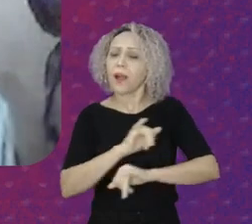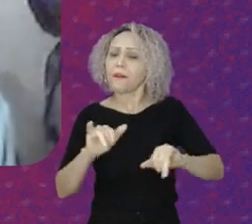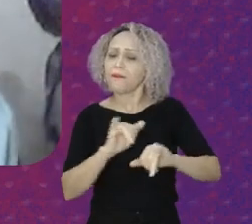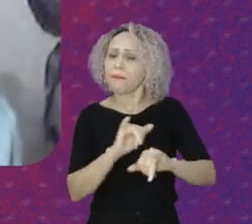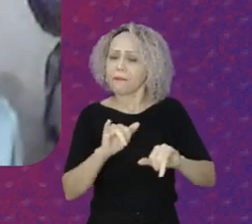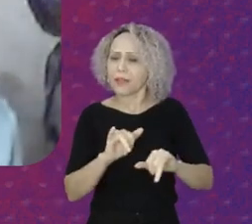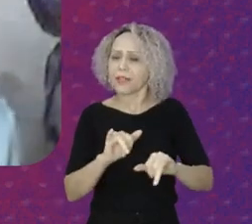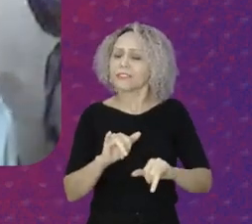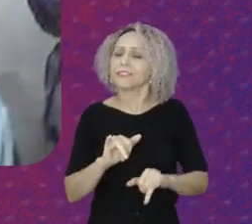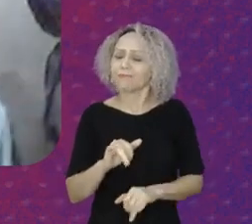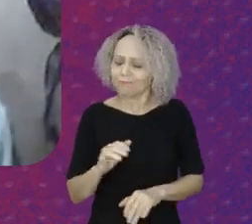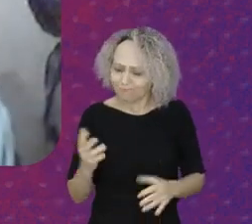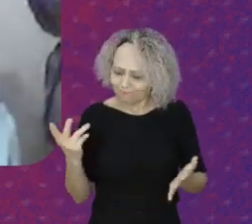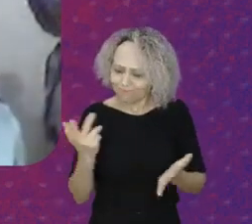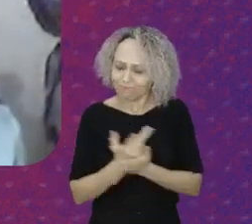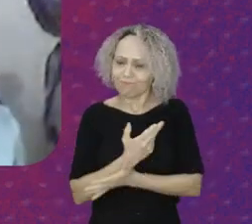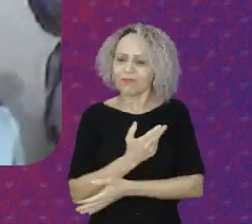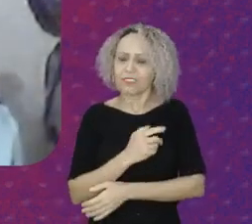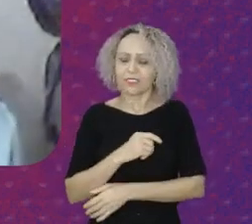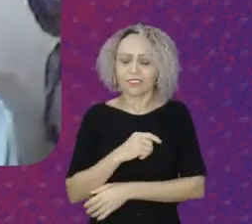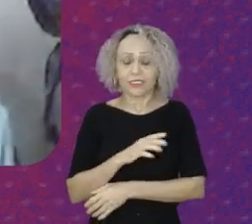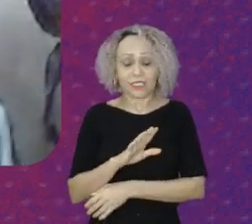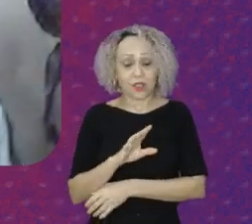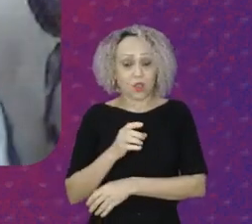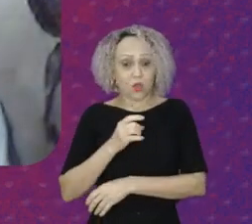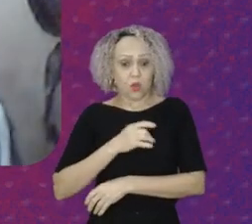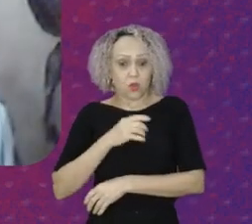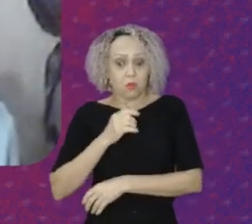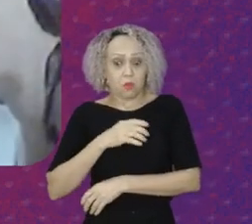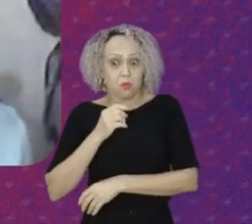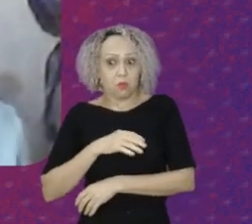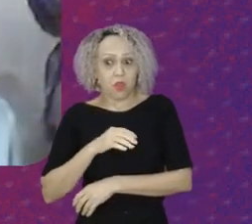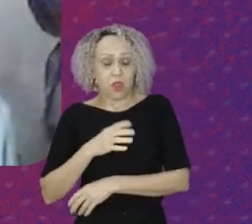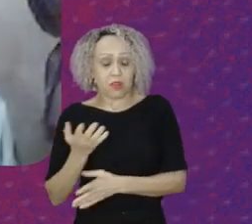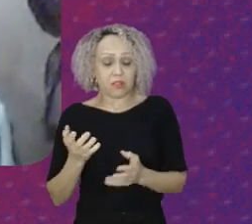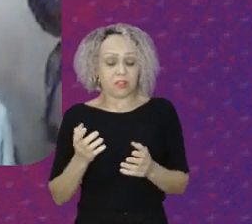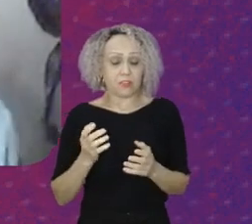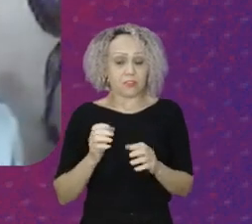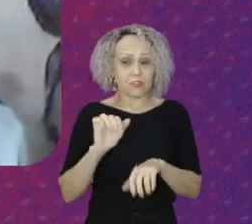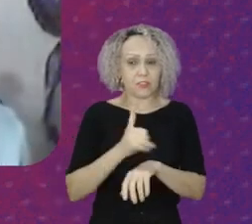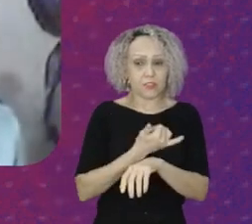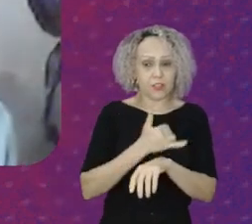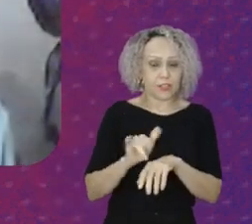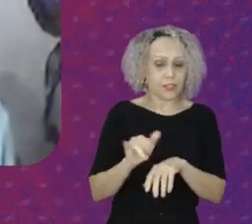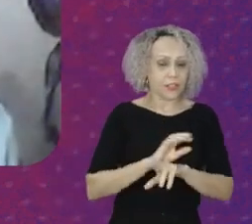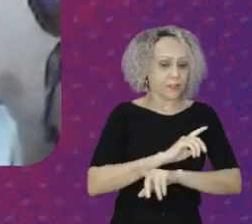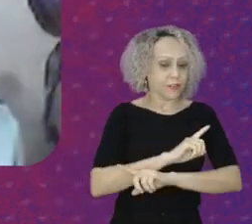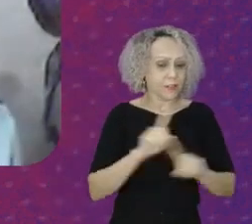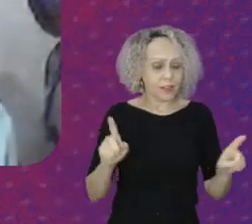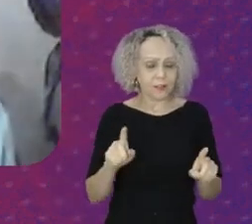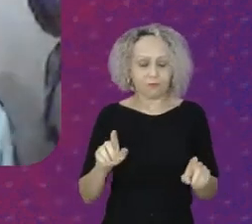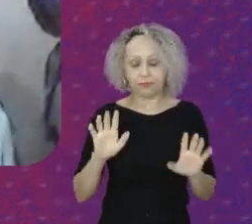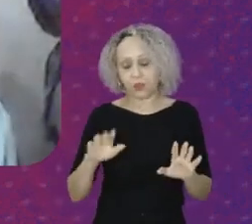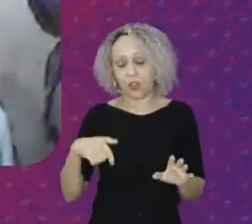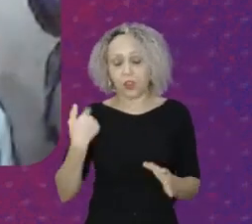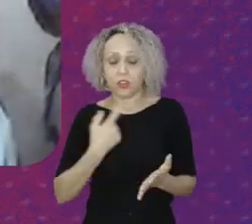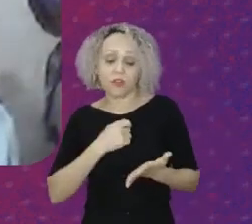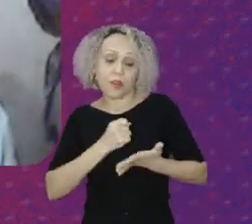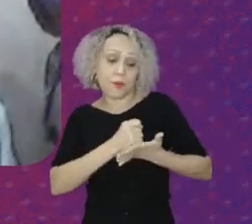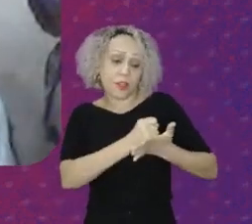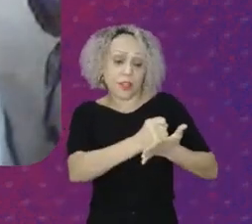não temos medo de ter estratégia, de dizer, olha, nós vamos estar apoiando fulana porque